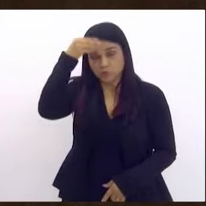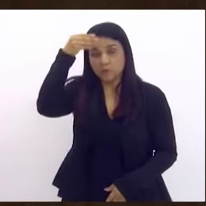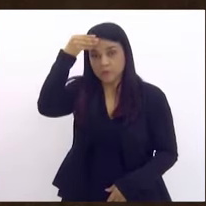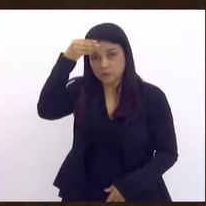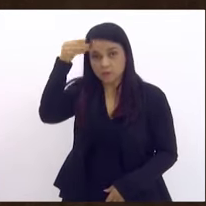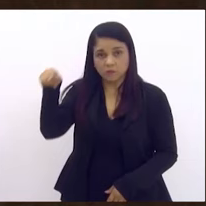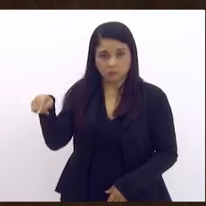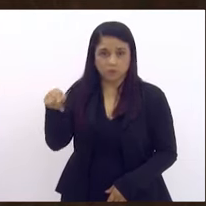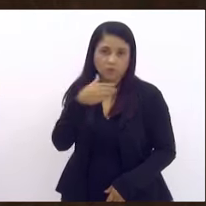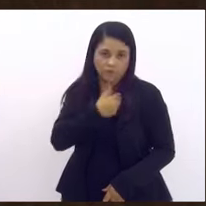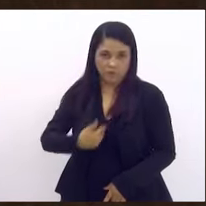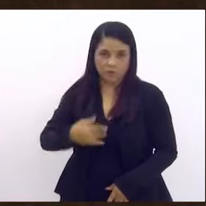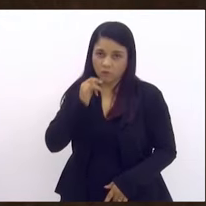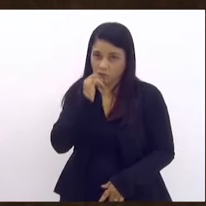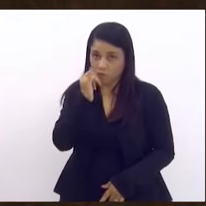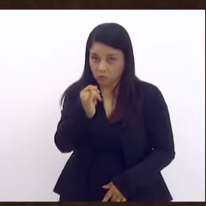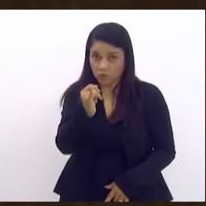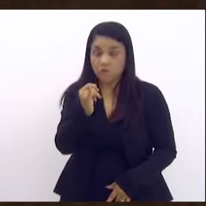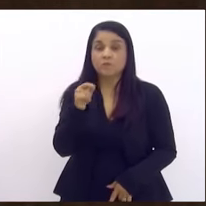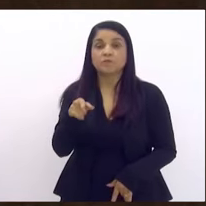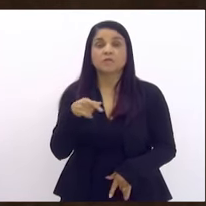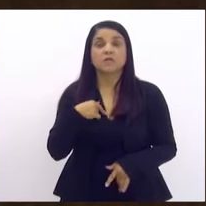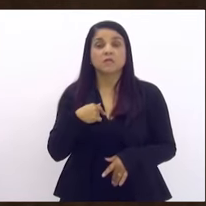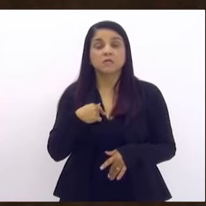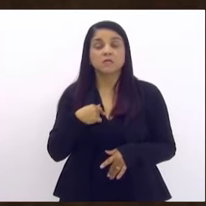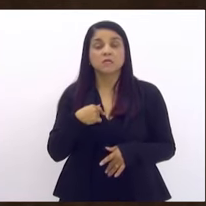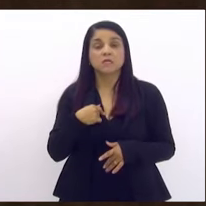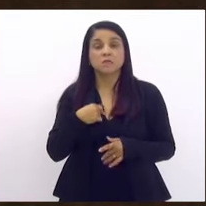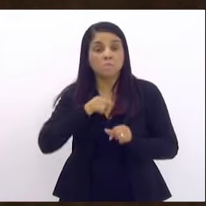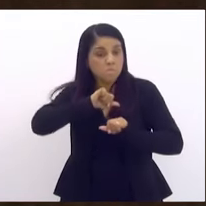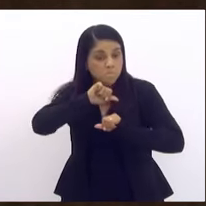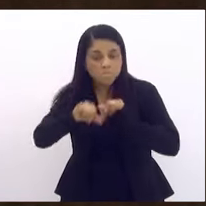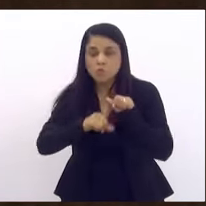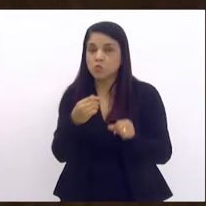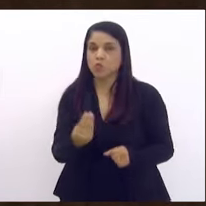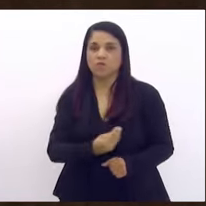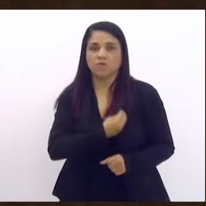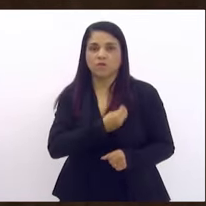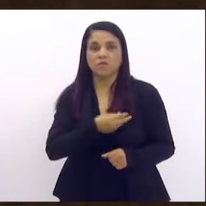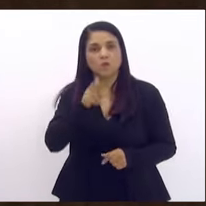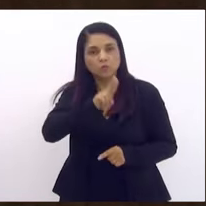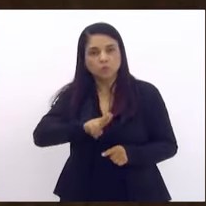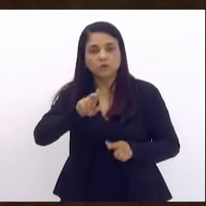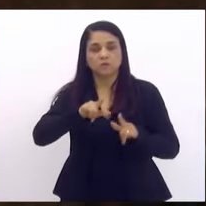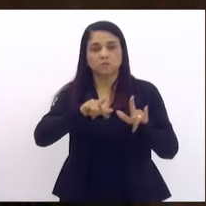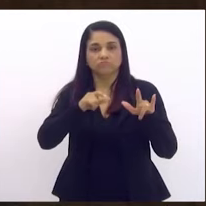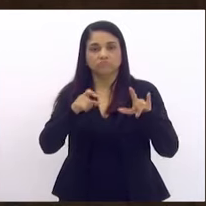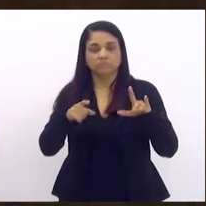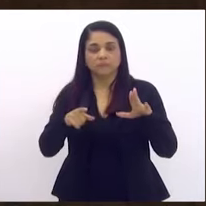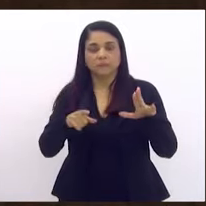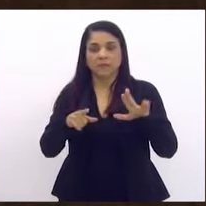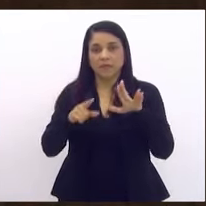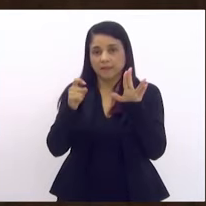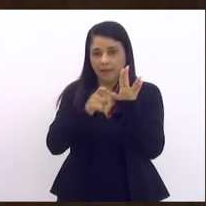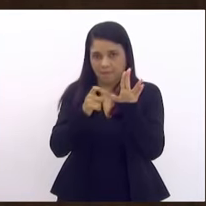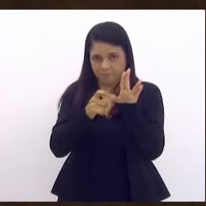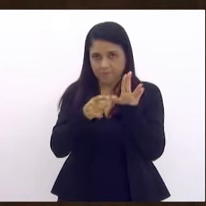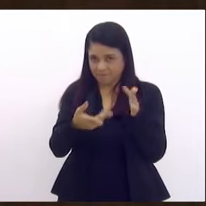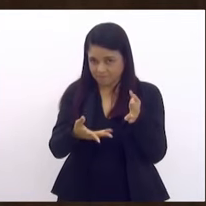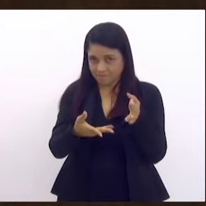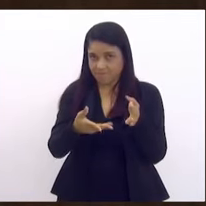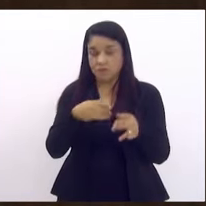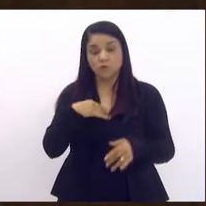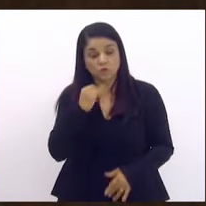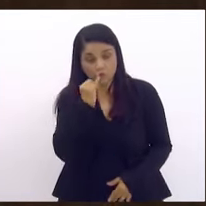vida dele e ele sancionou com base numa experiência familiar e pessoal então eu quando falar com com o governador